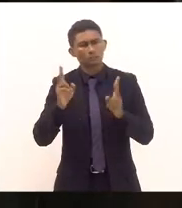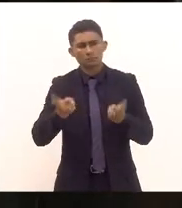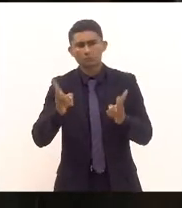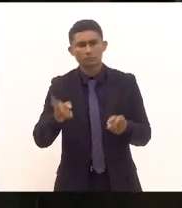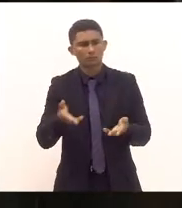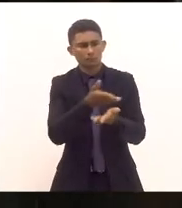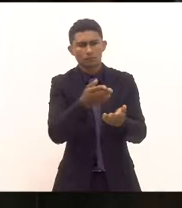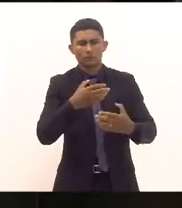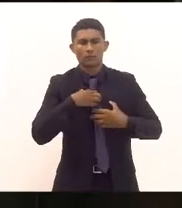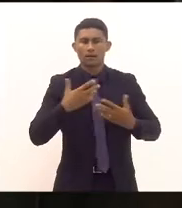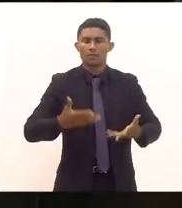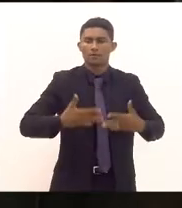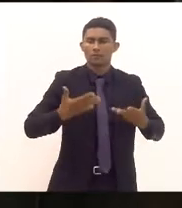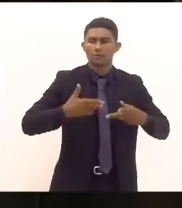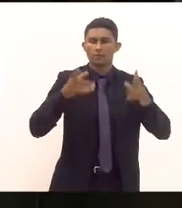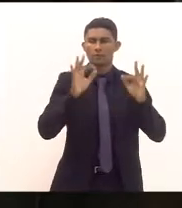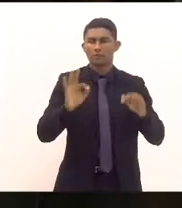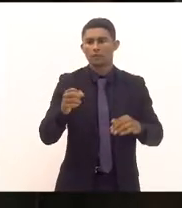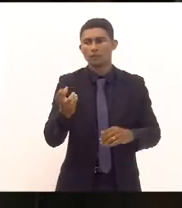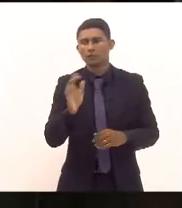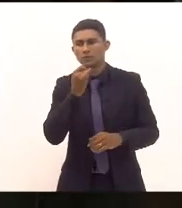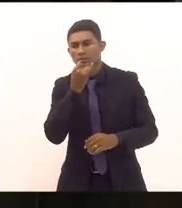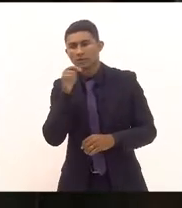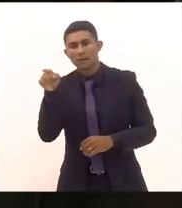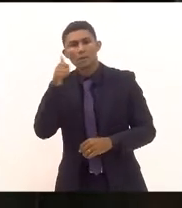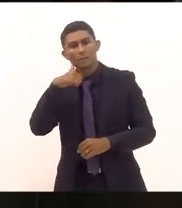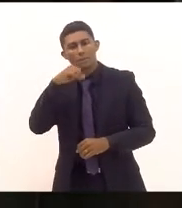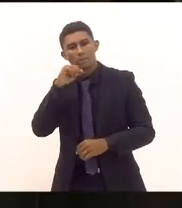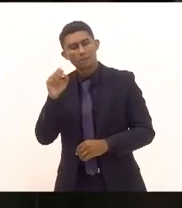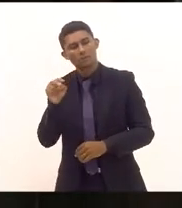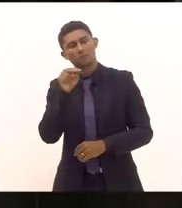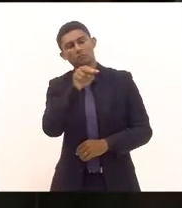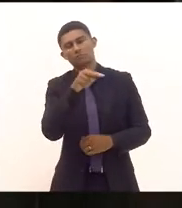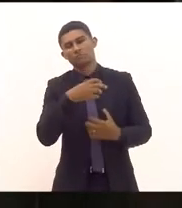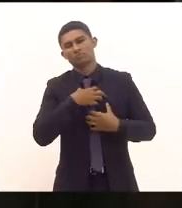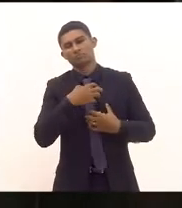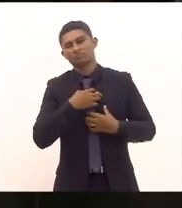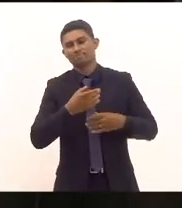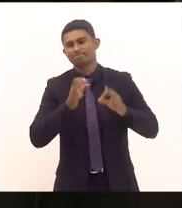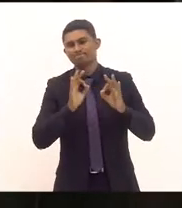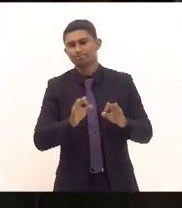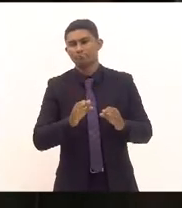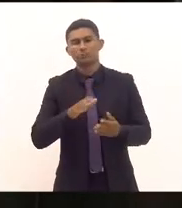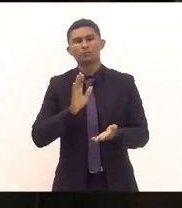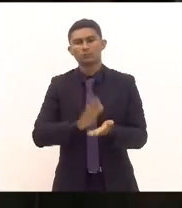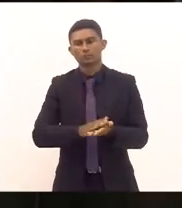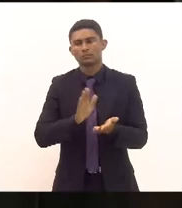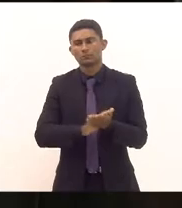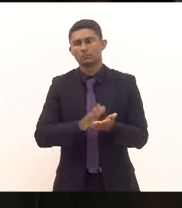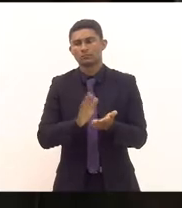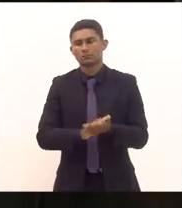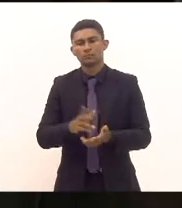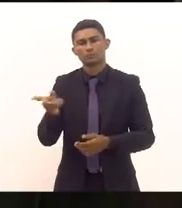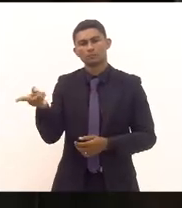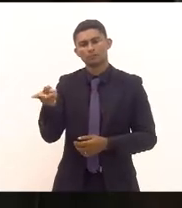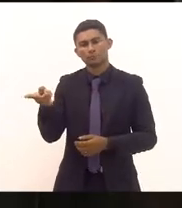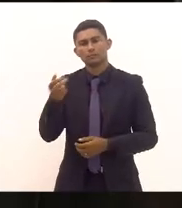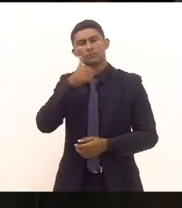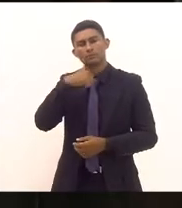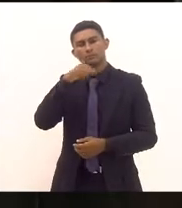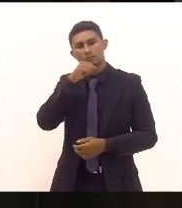de tristeza O útero se manifesta tão parabéns a essas é